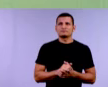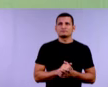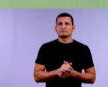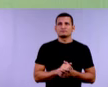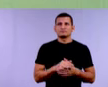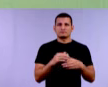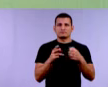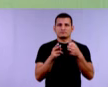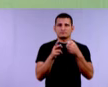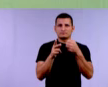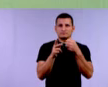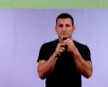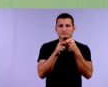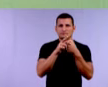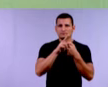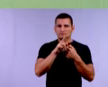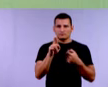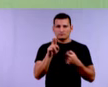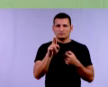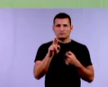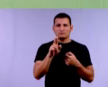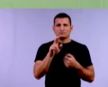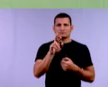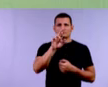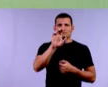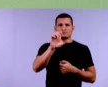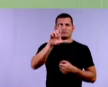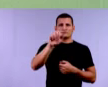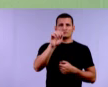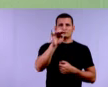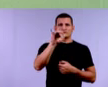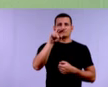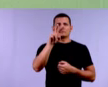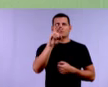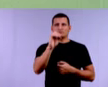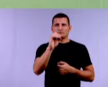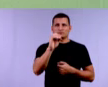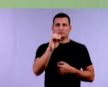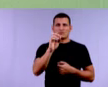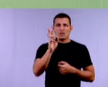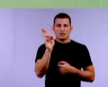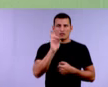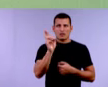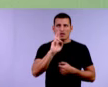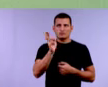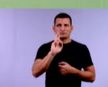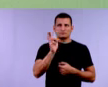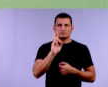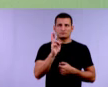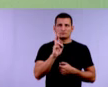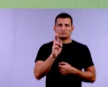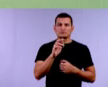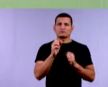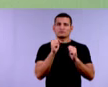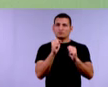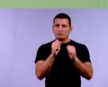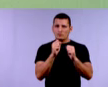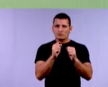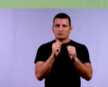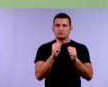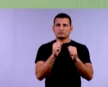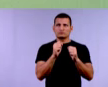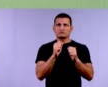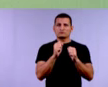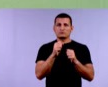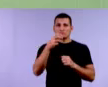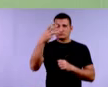pronome relativo, quem? O verbo que tiver como sujeito o pronome relativo, quem? Tanto pode ficar na terceira pessoa